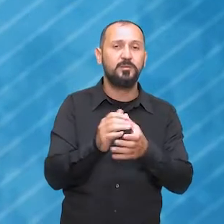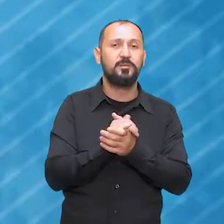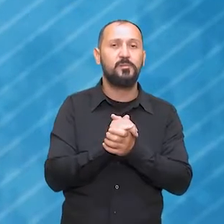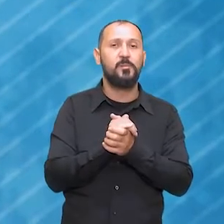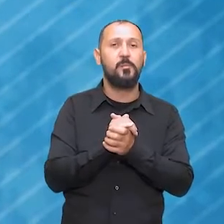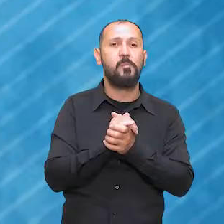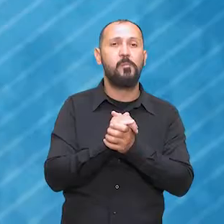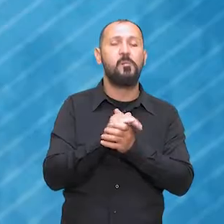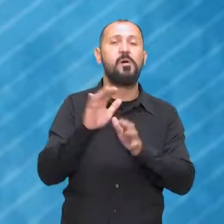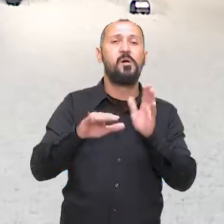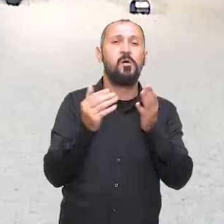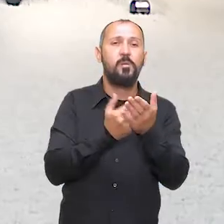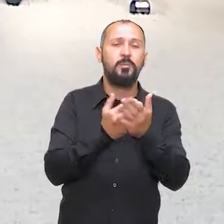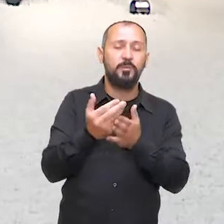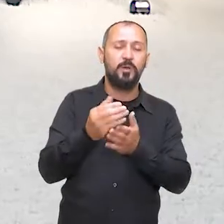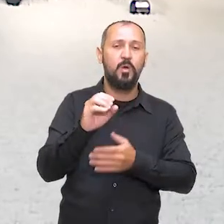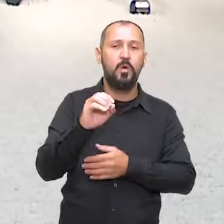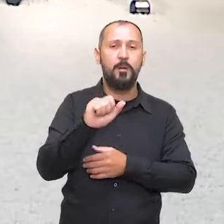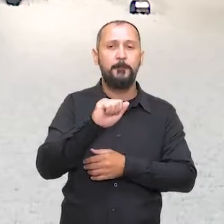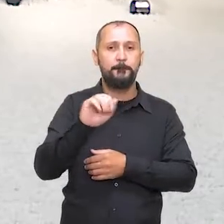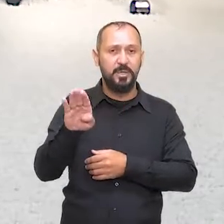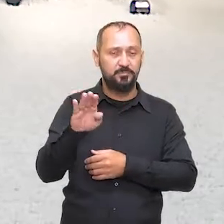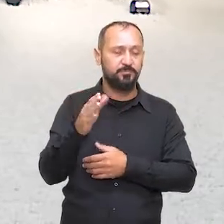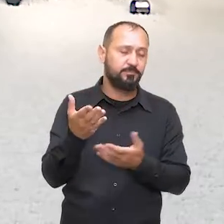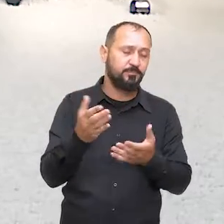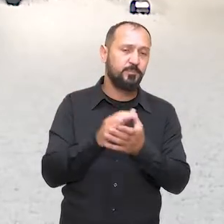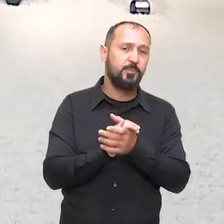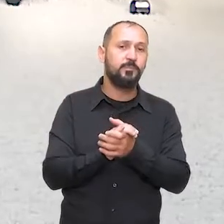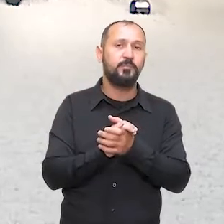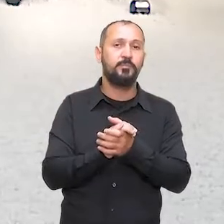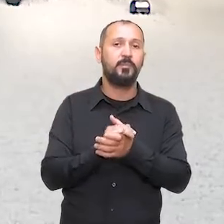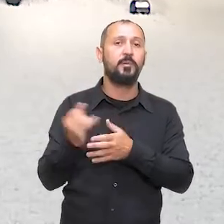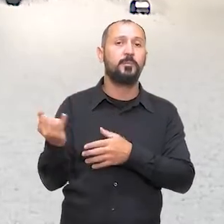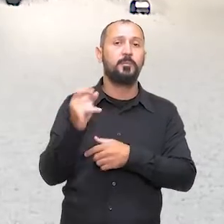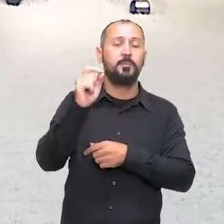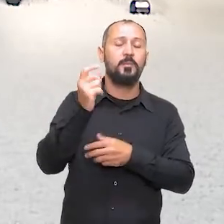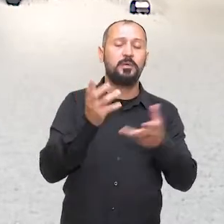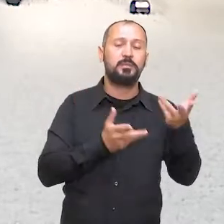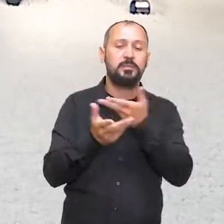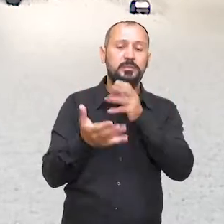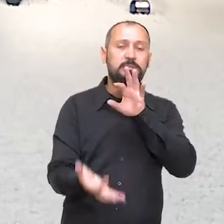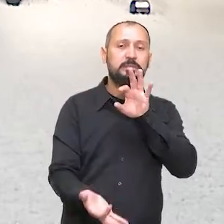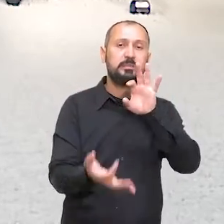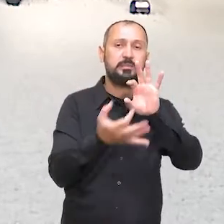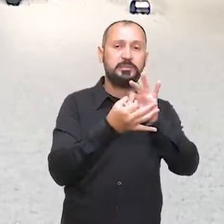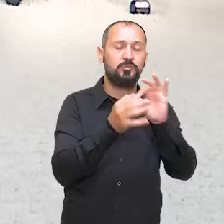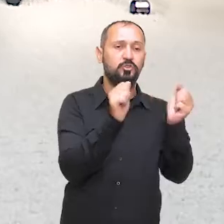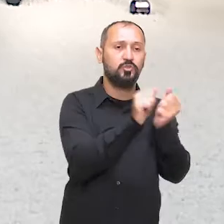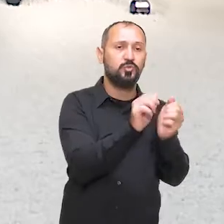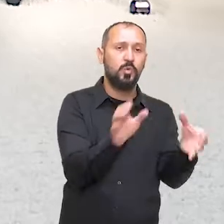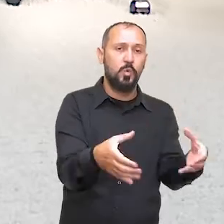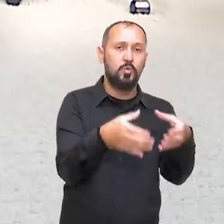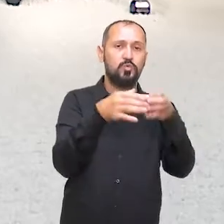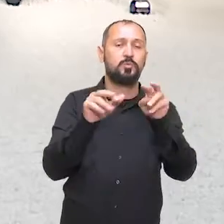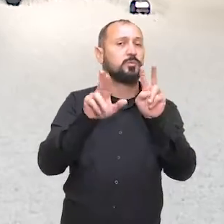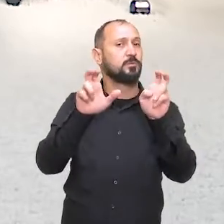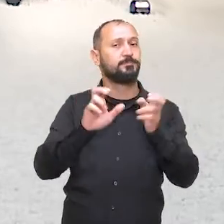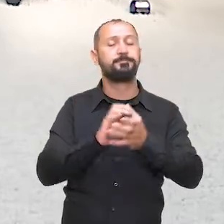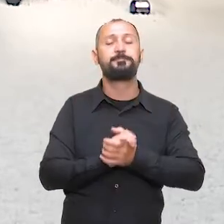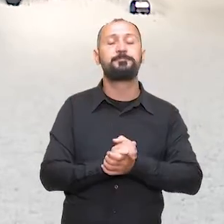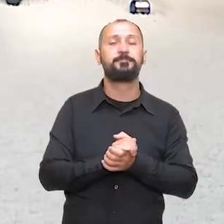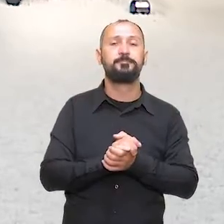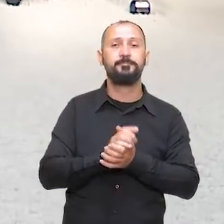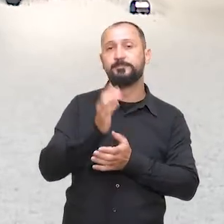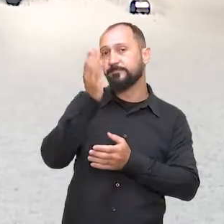início para esse advogado recém-formado nem sempre, mas que acabou de pegar a sua carteira da OAB. Então, assim, é muito importante essa